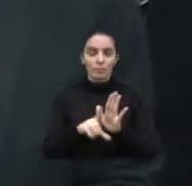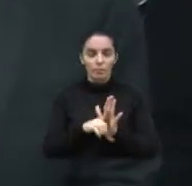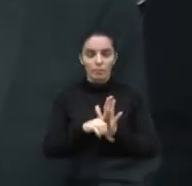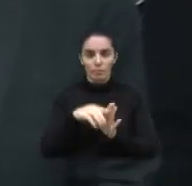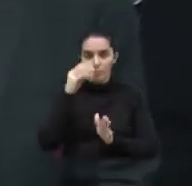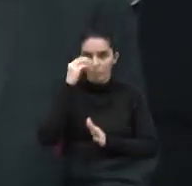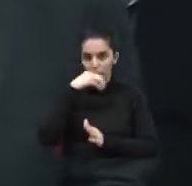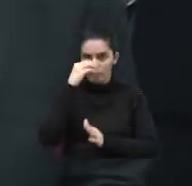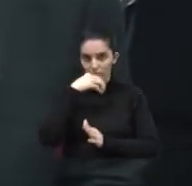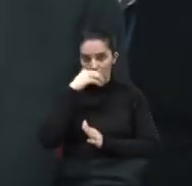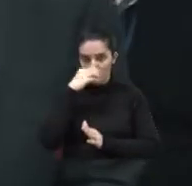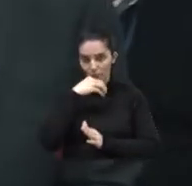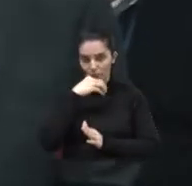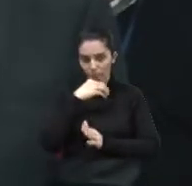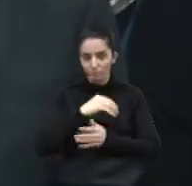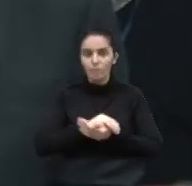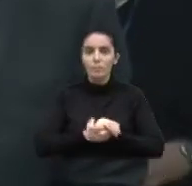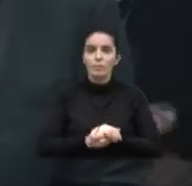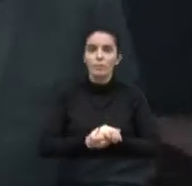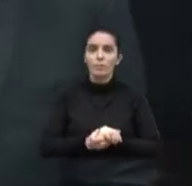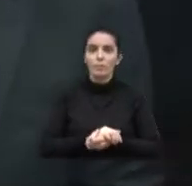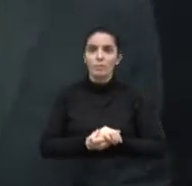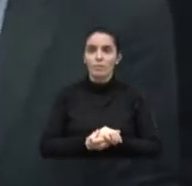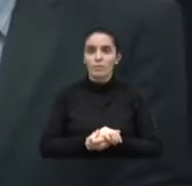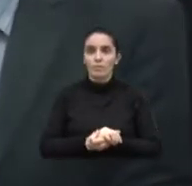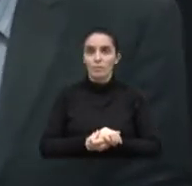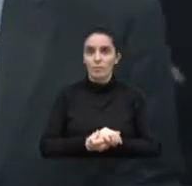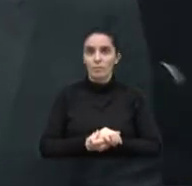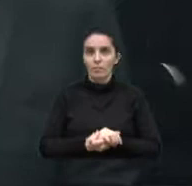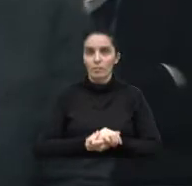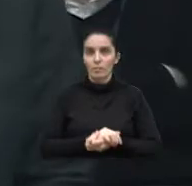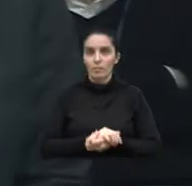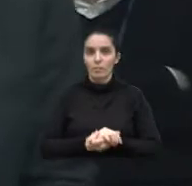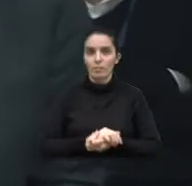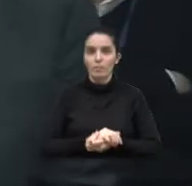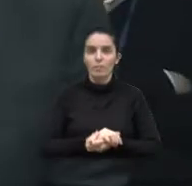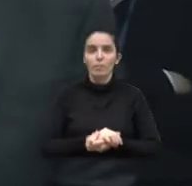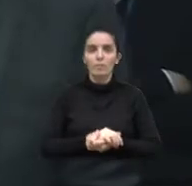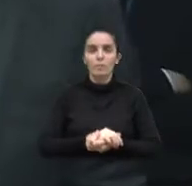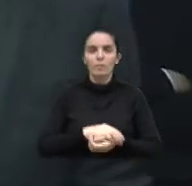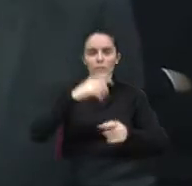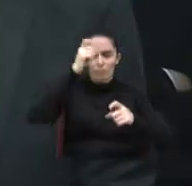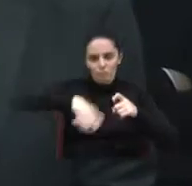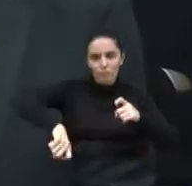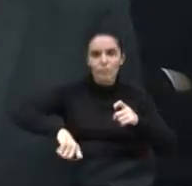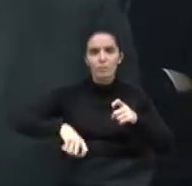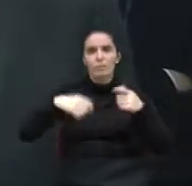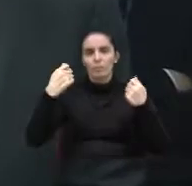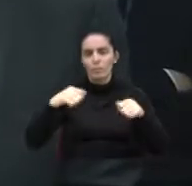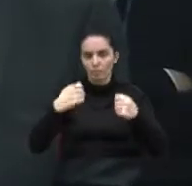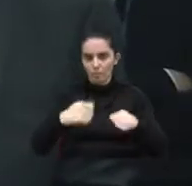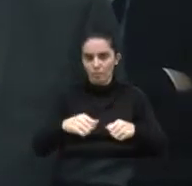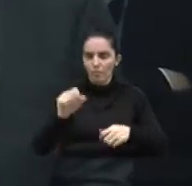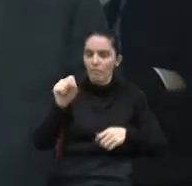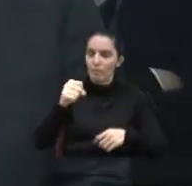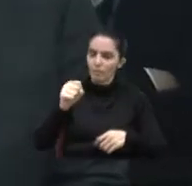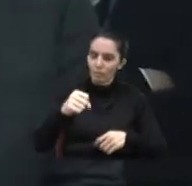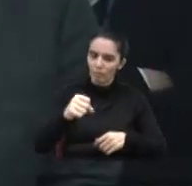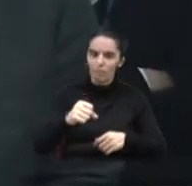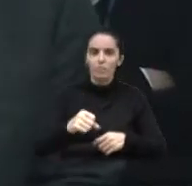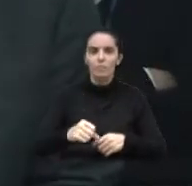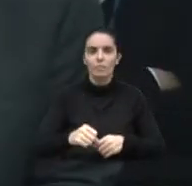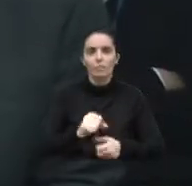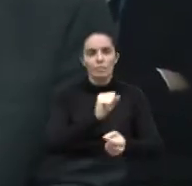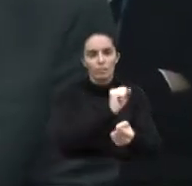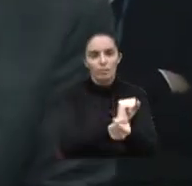nosso país, né? Um estuprador deveria, sim, ter a pena muito maior do que